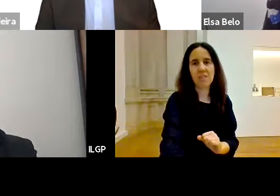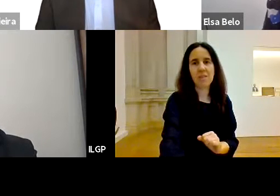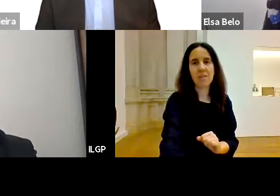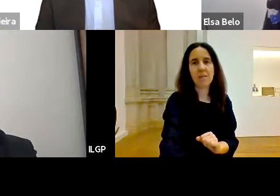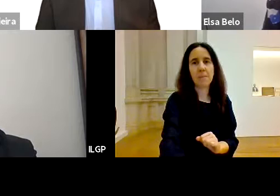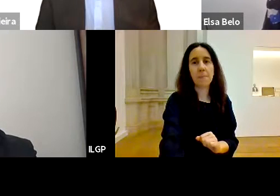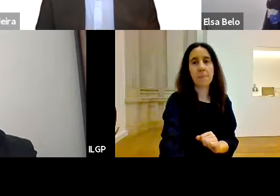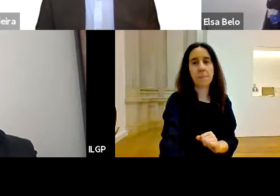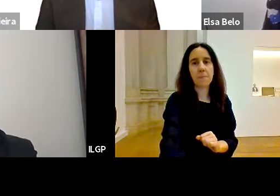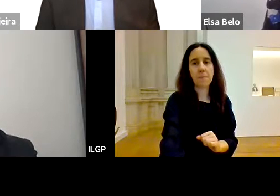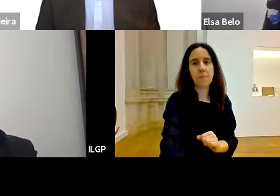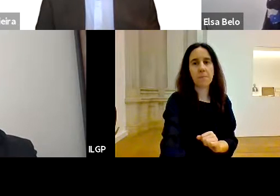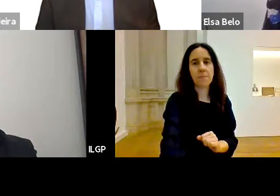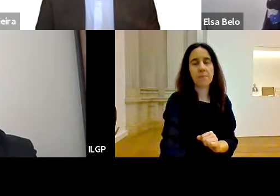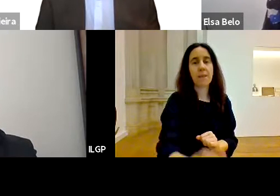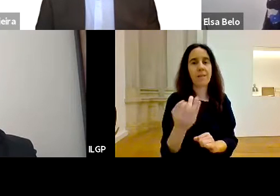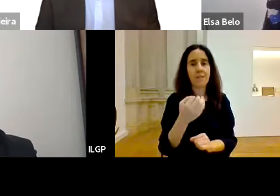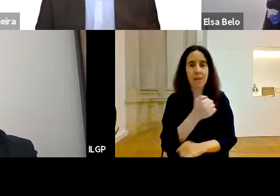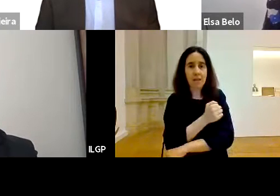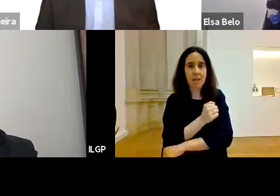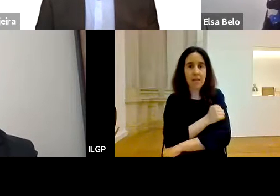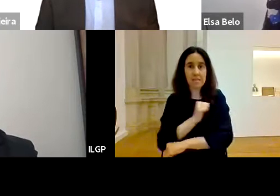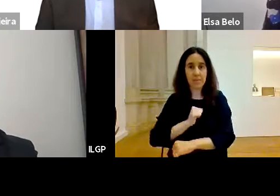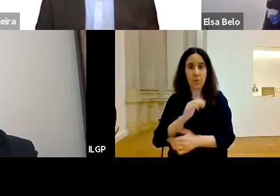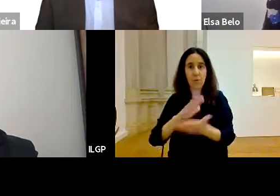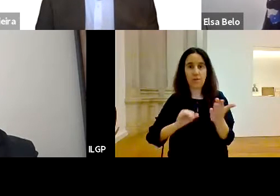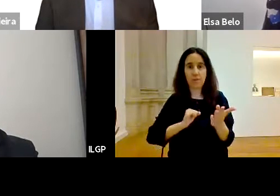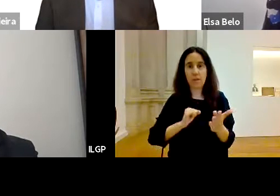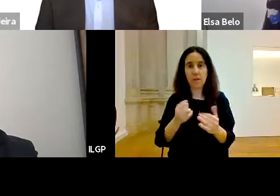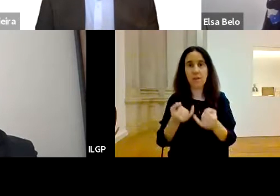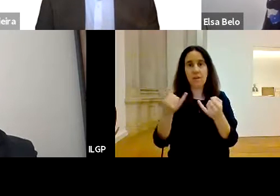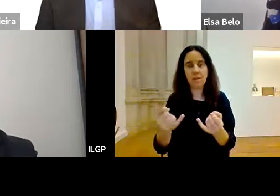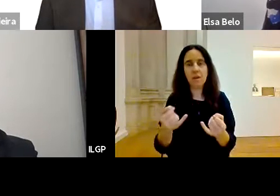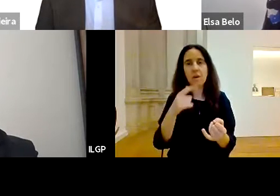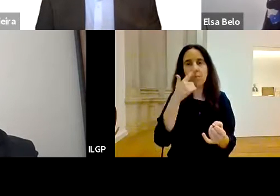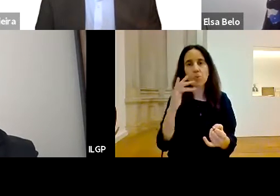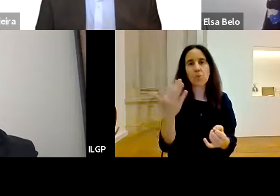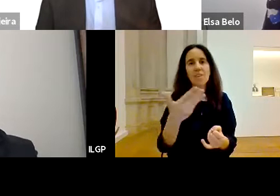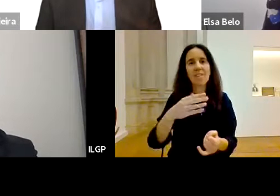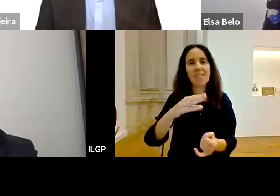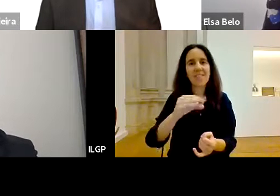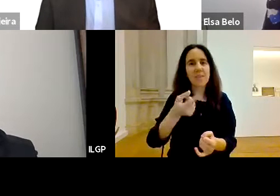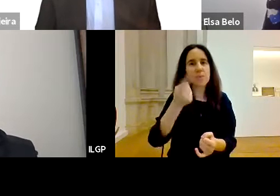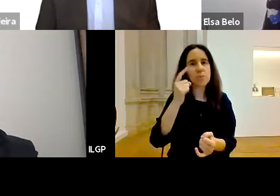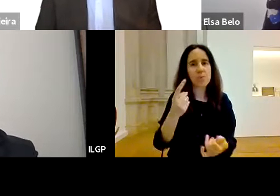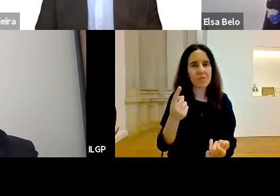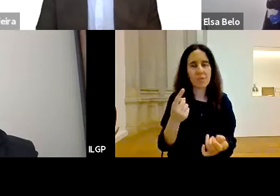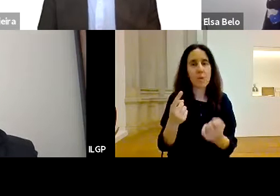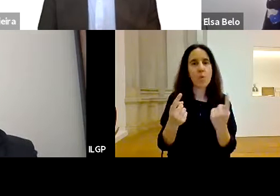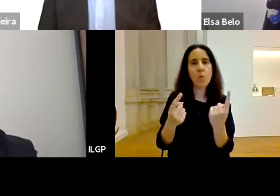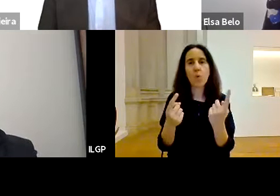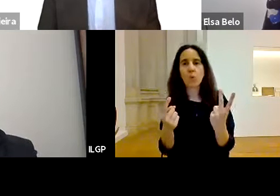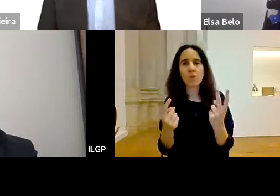quando comunicamos de nossa casa para a casa do nosso colega, não estamos a promover uma reunião com 10 pessoas, normalmente é 1 a 1 ou 2 a